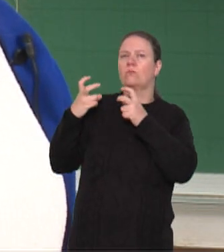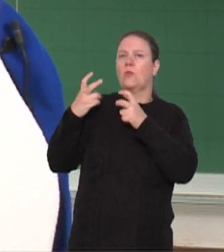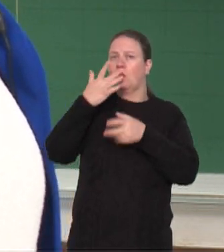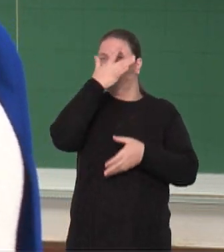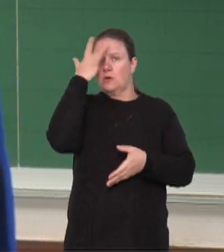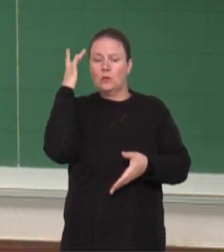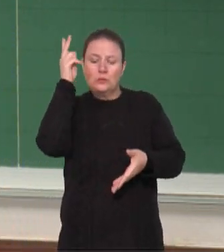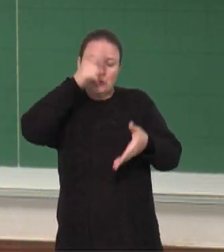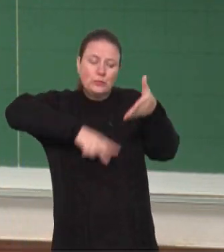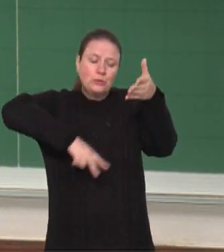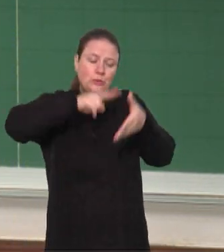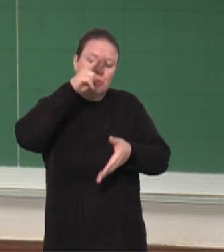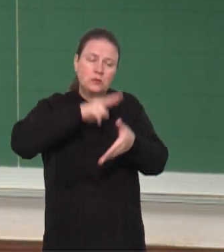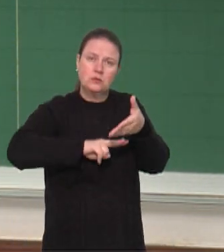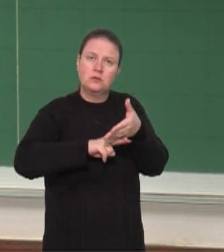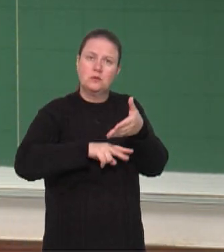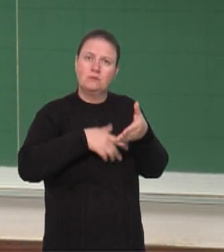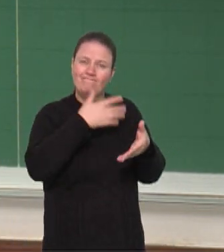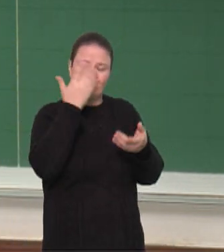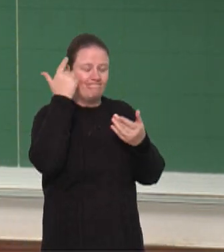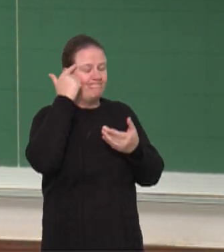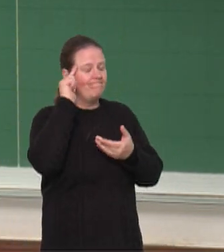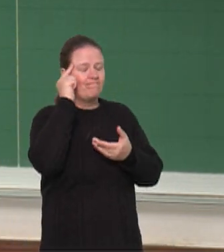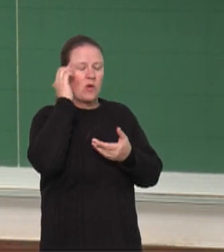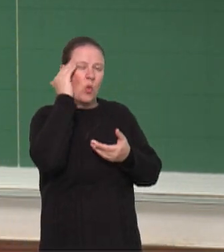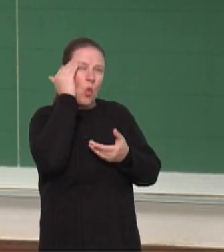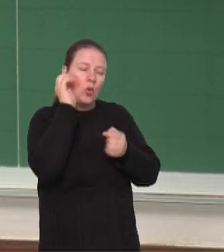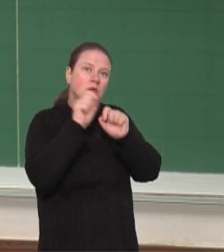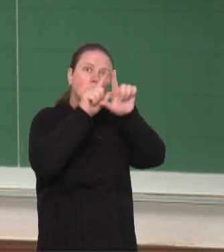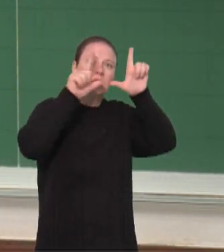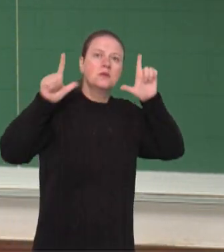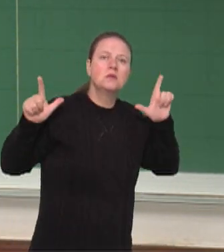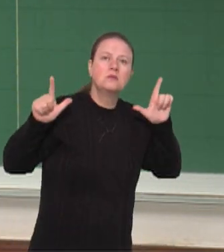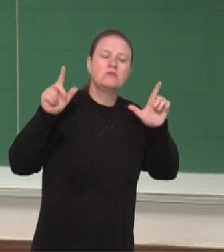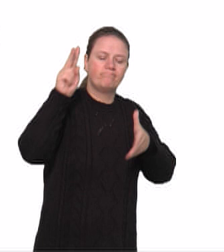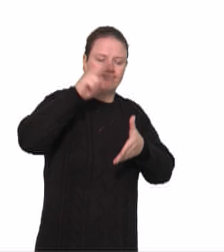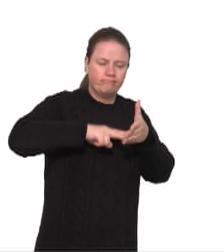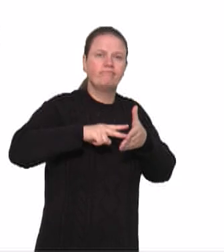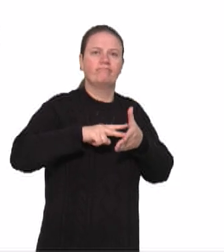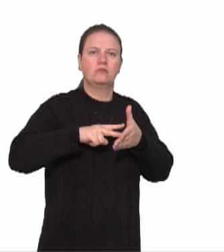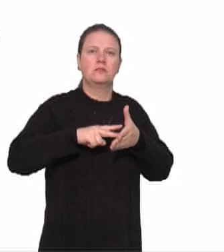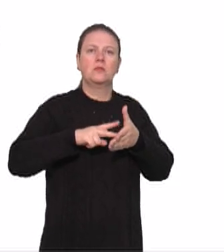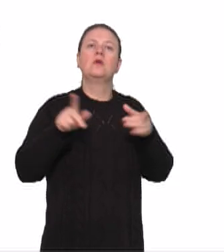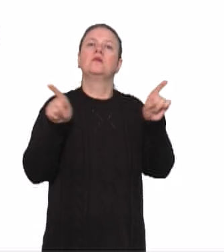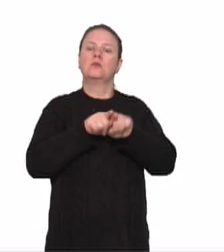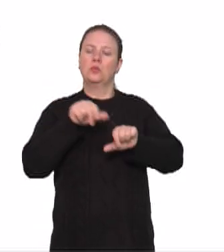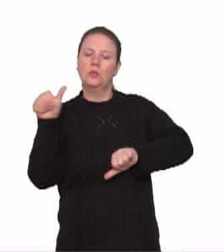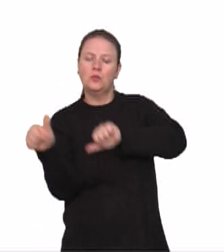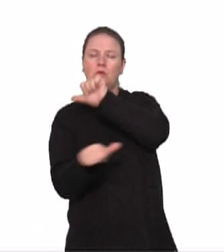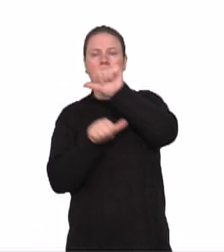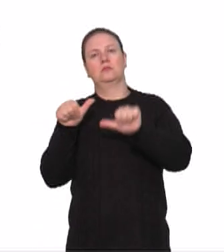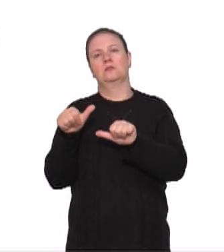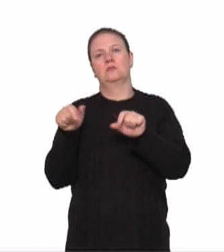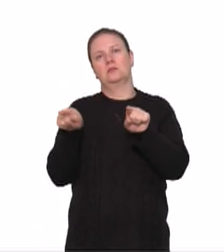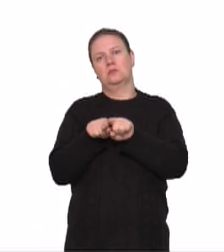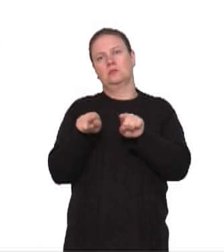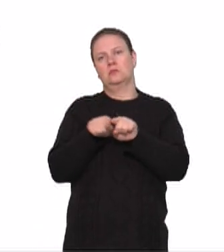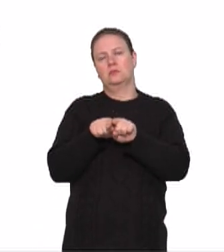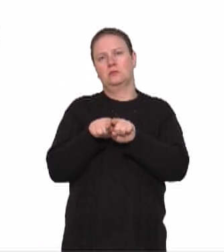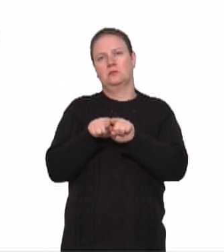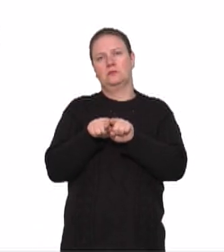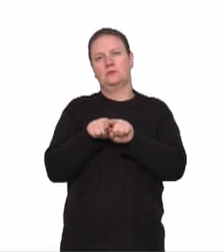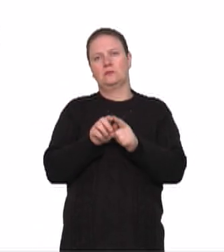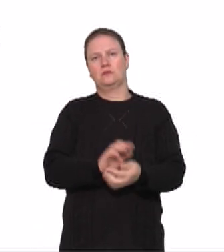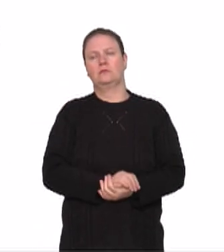leitor e acabei passando do discurso direto para o indireto. Então, no indireto, a gente tem